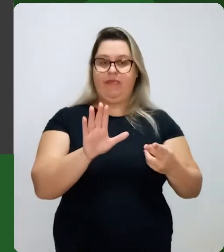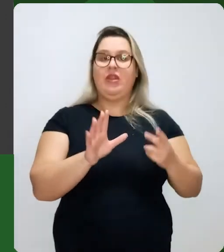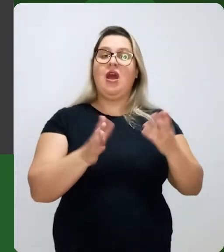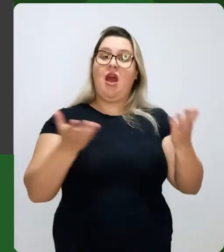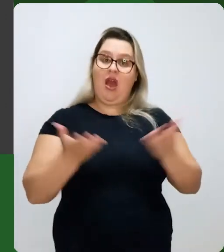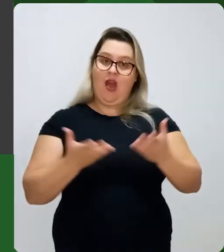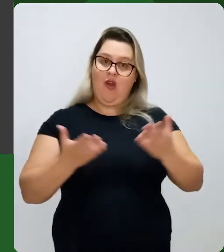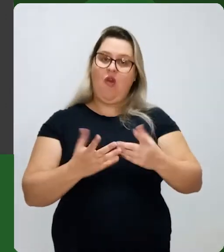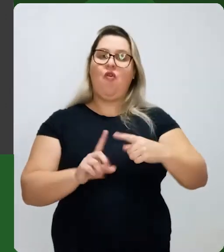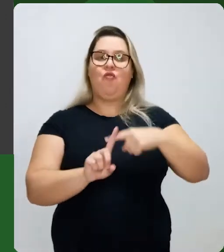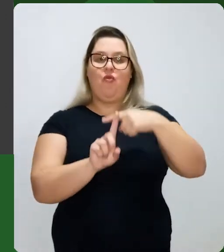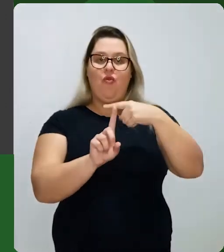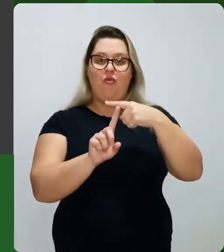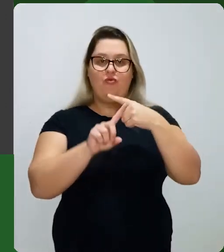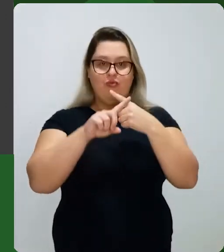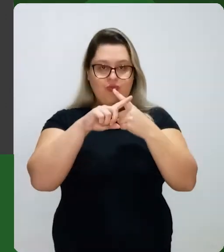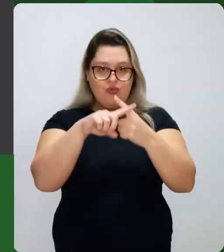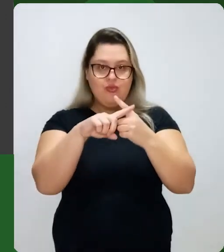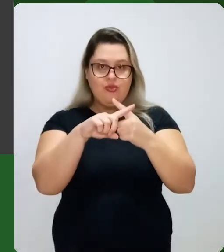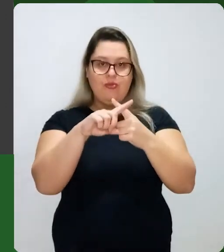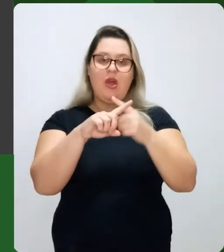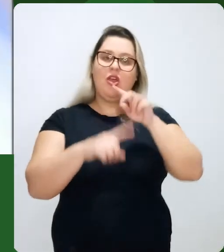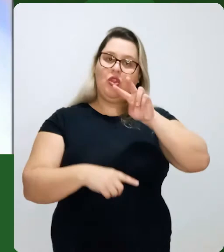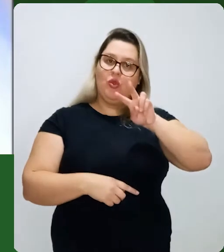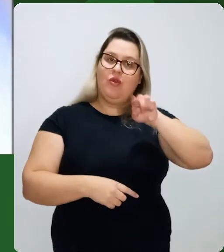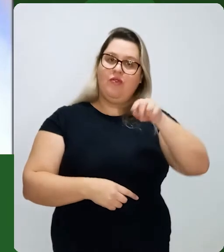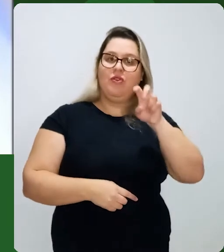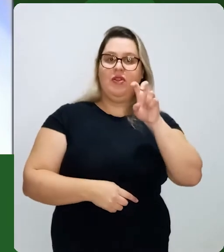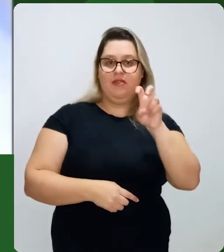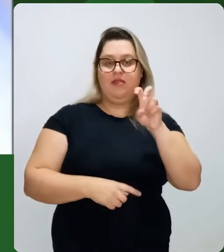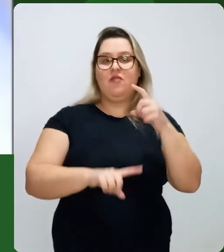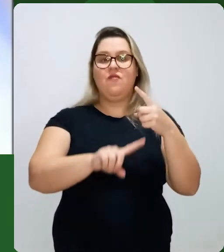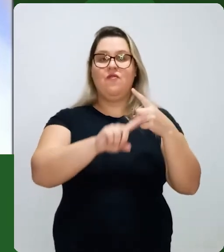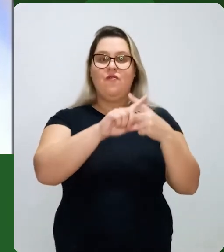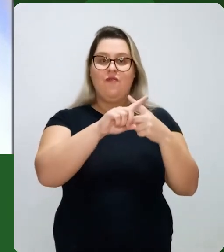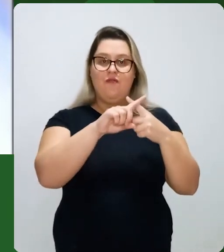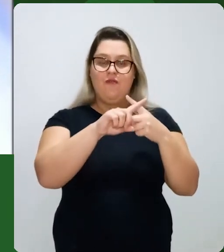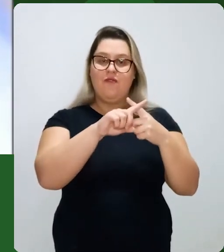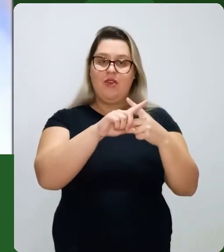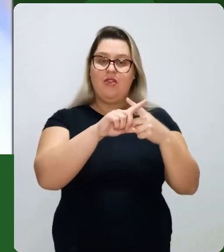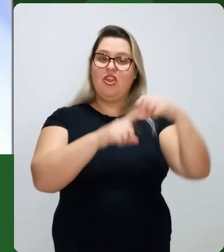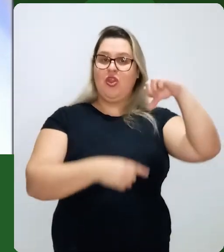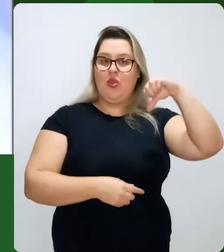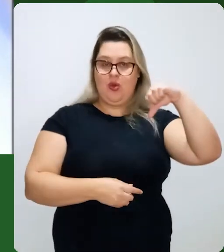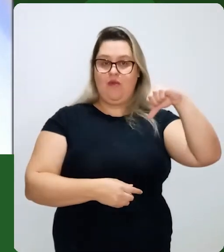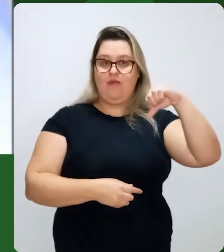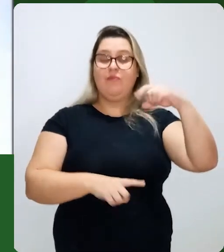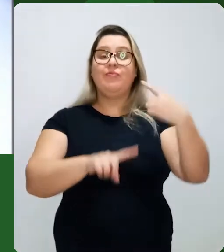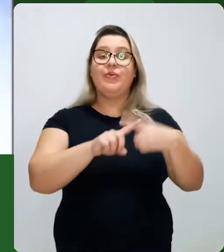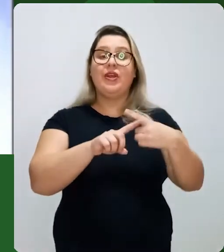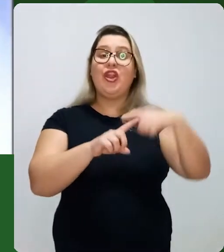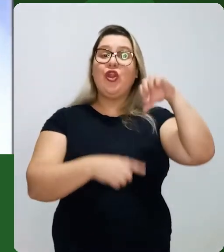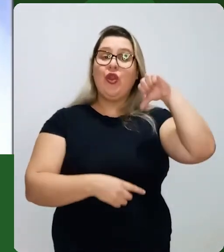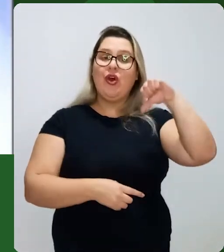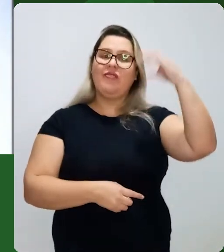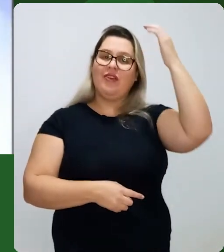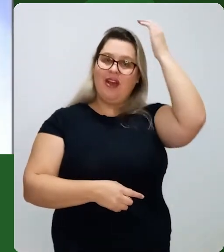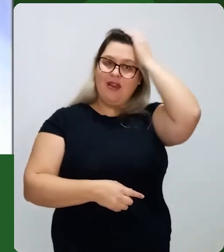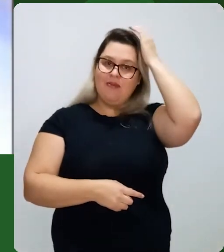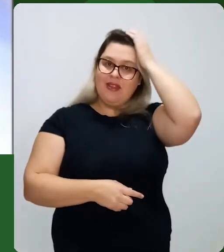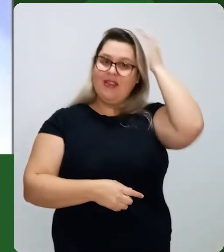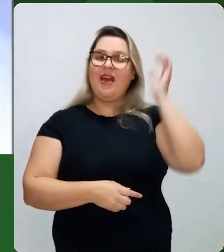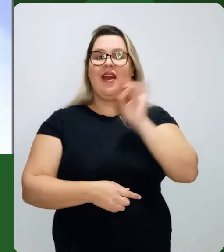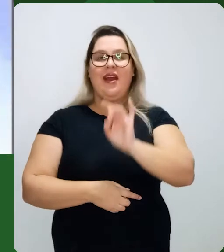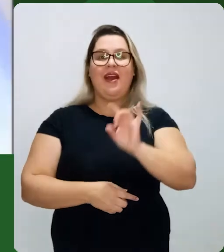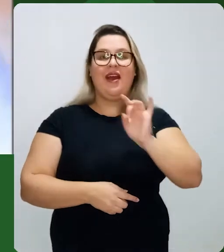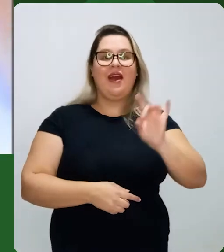somar, multiplicar, aliás, vou pegar esse 2,5 centímetros e vou multiplicar ele por 9, porque são 9